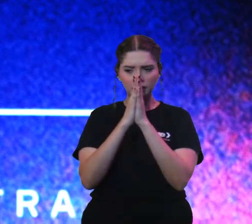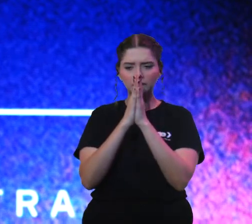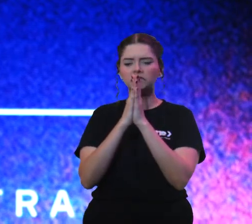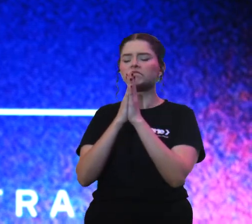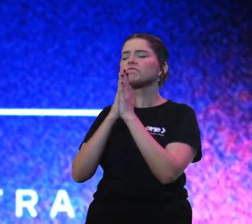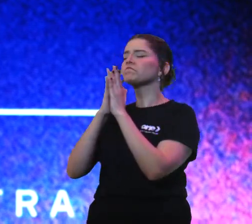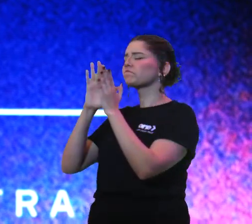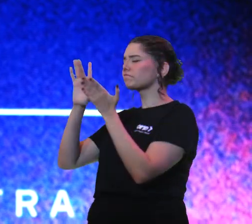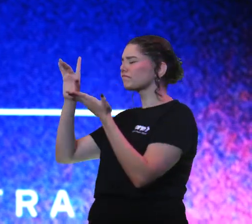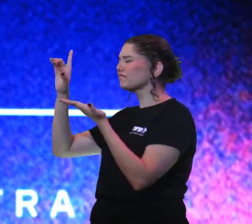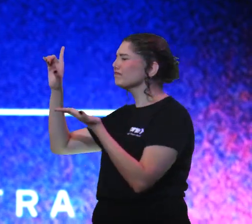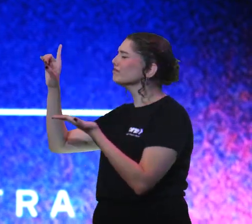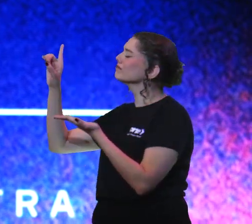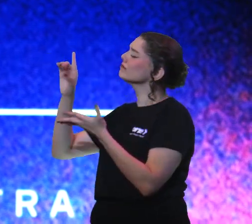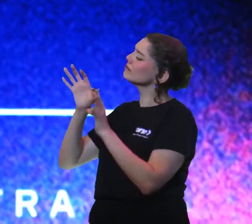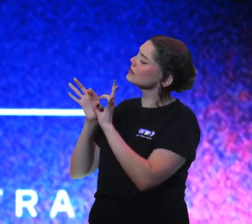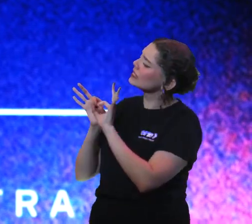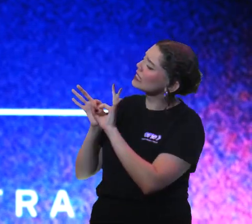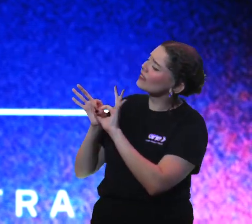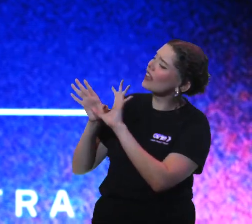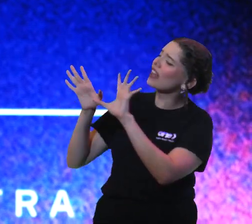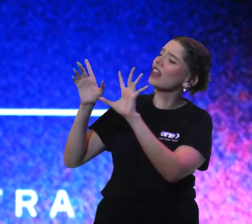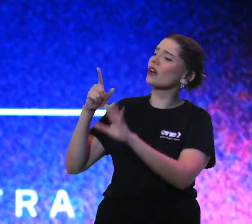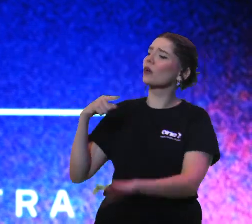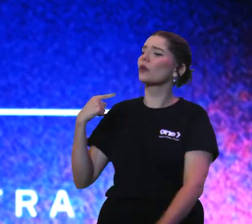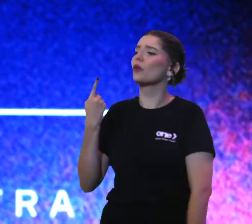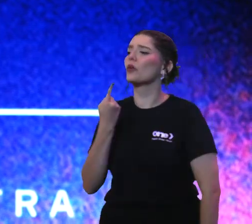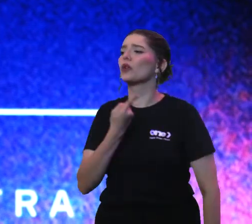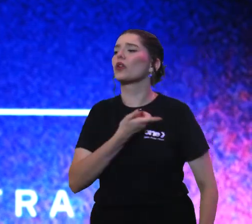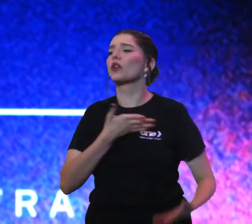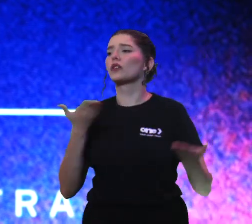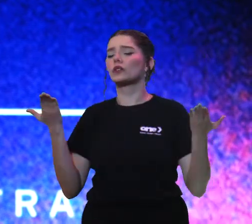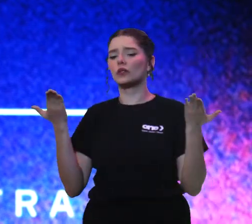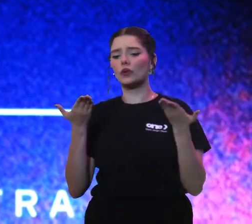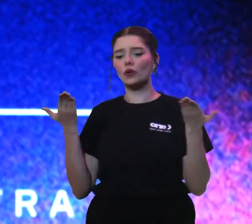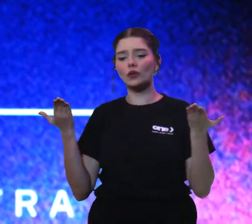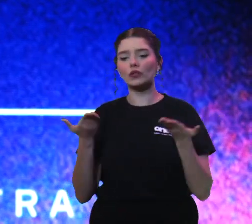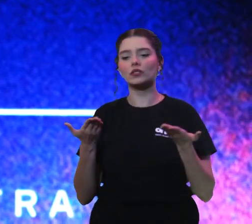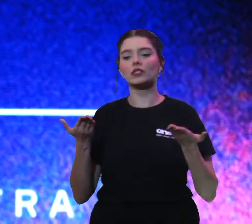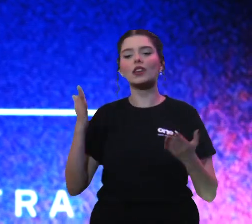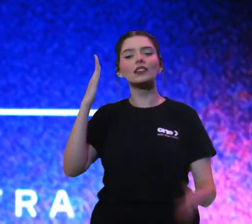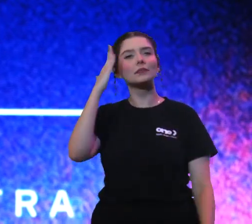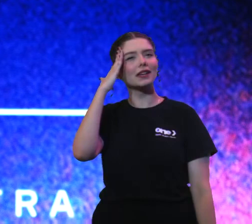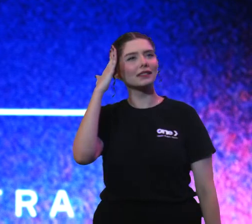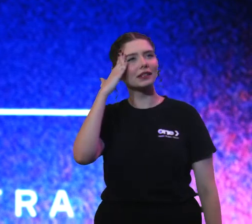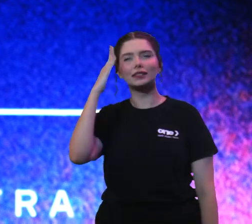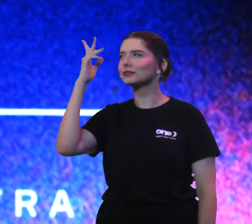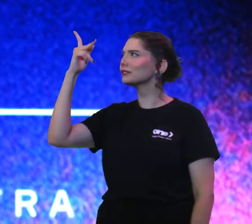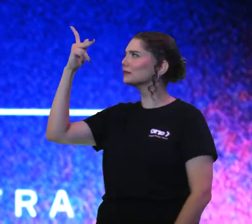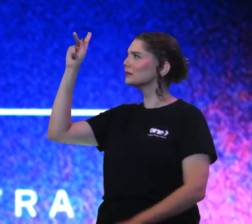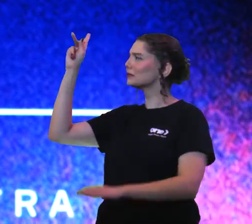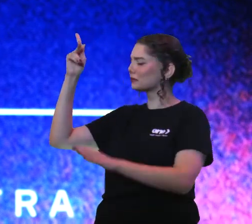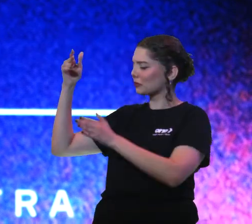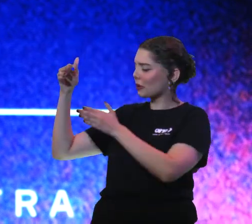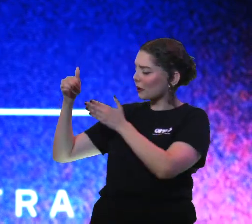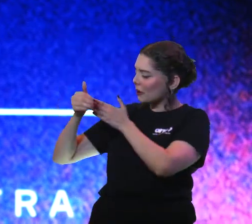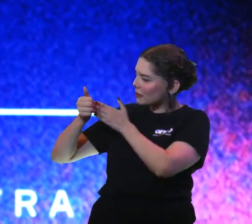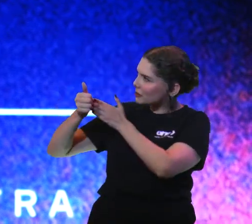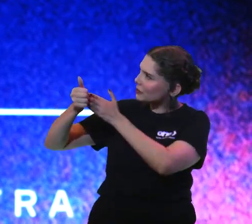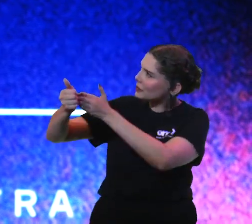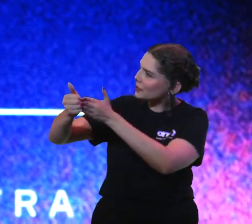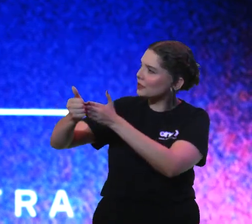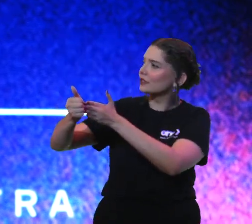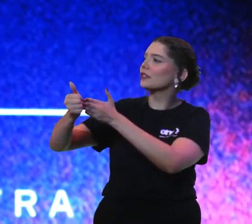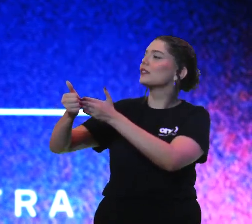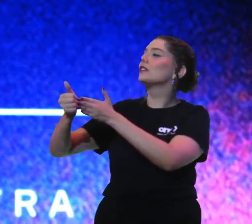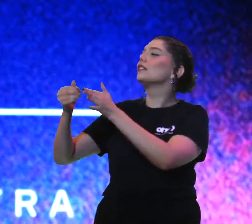damos liberdade para falar as nossas emoções, mas principalmente as nossas razões, para entender, Deus, a tua direção daquilo que o Senhor quer falar de uma